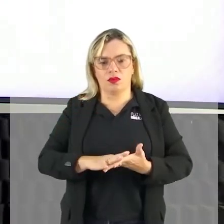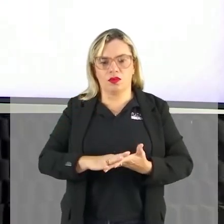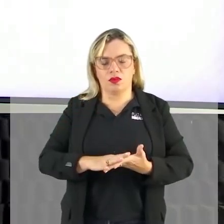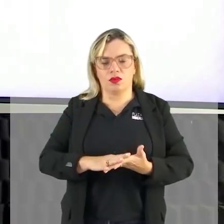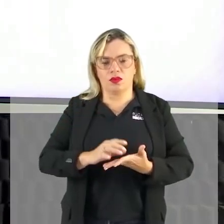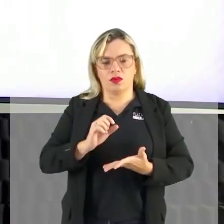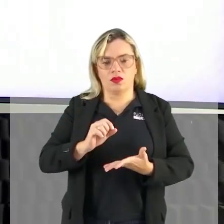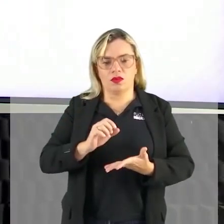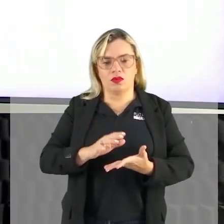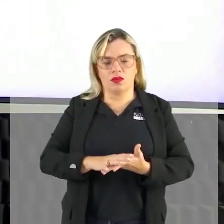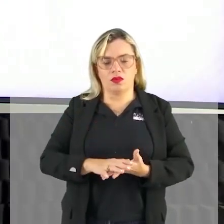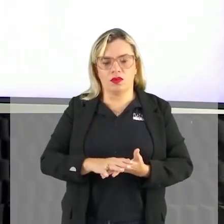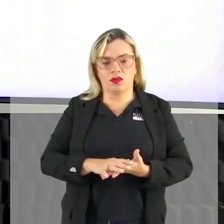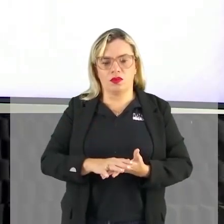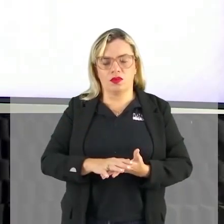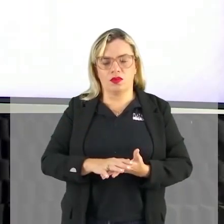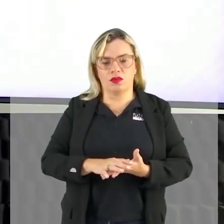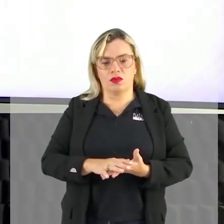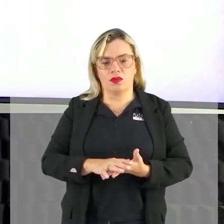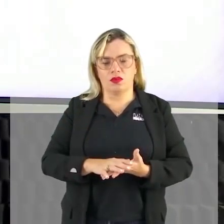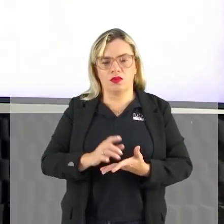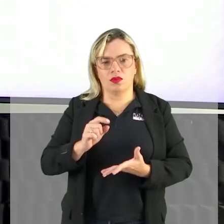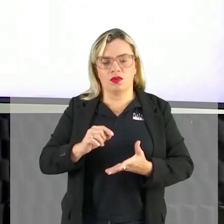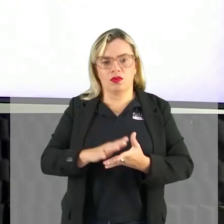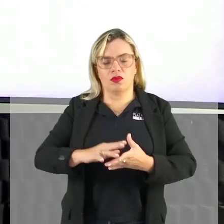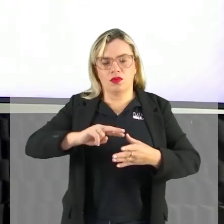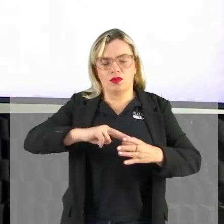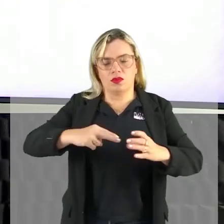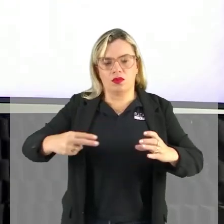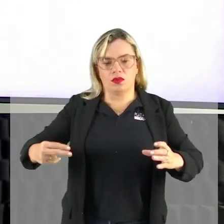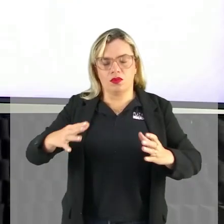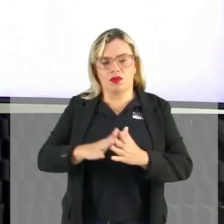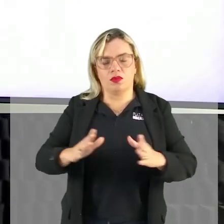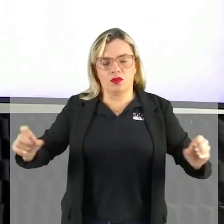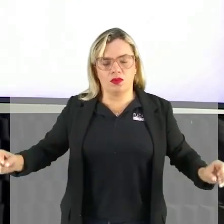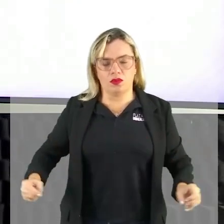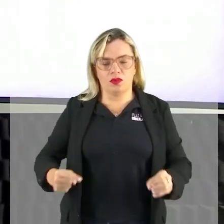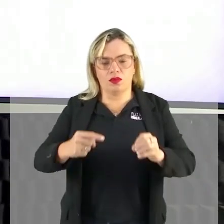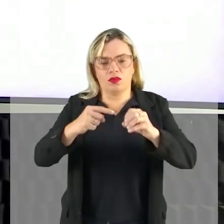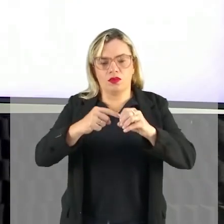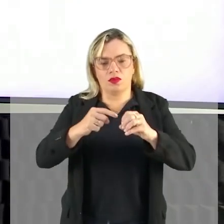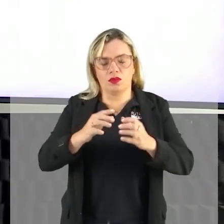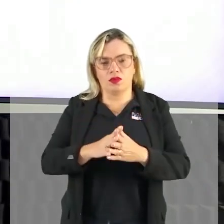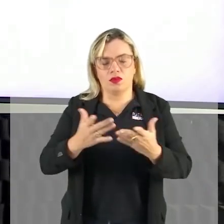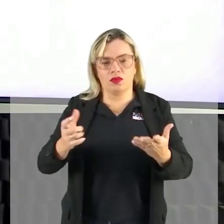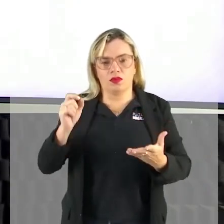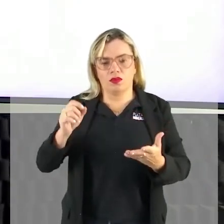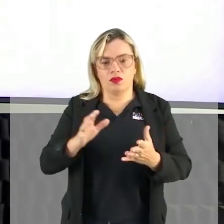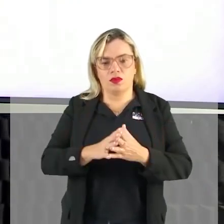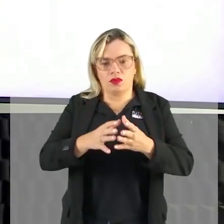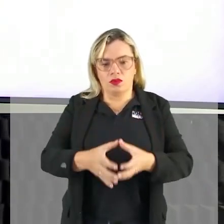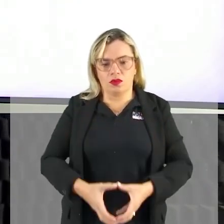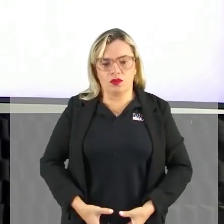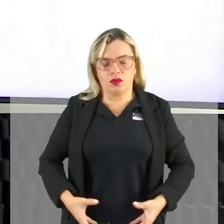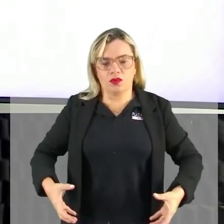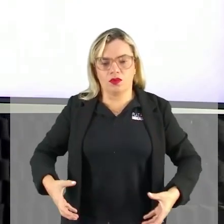de não dissociação aqui dos cromossomos nos gametas, né? Muito bem.